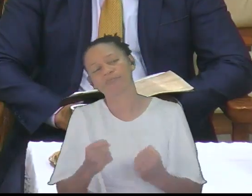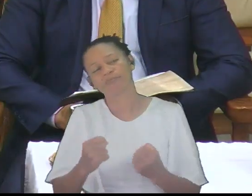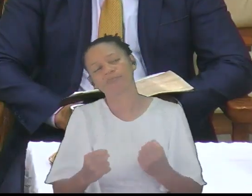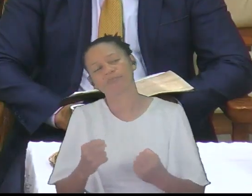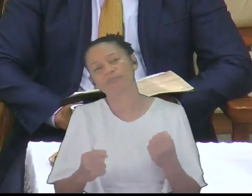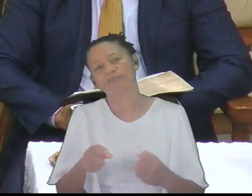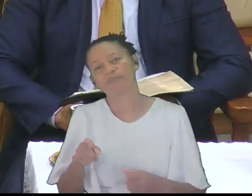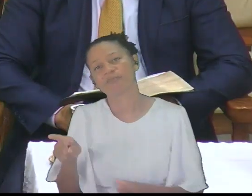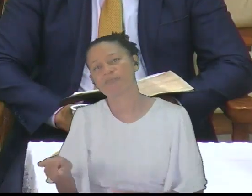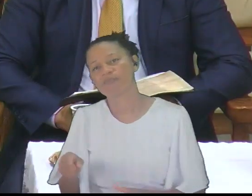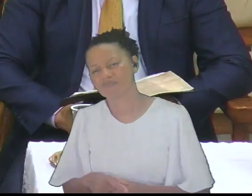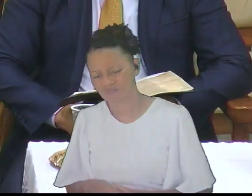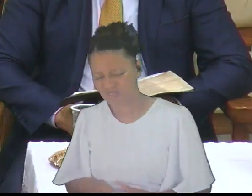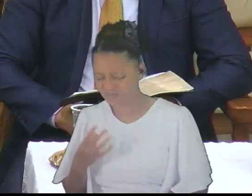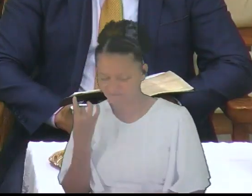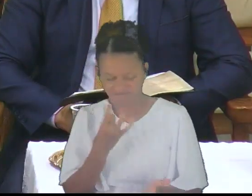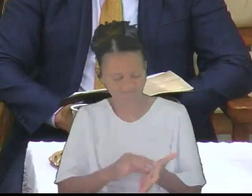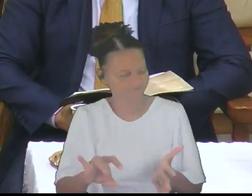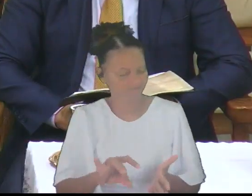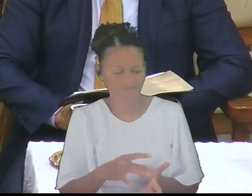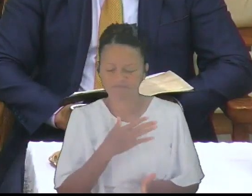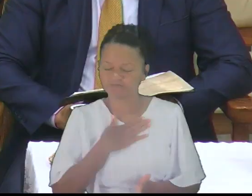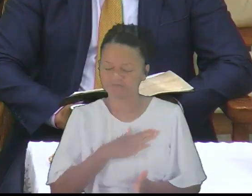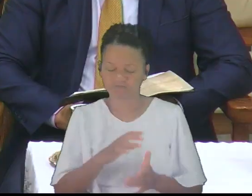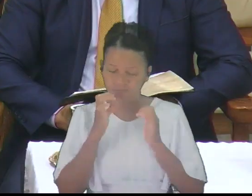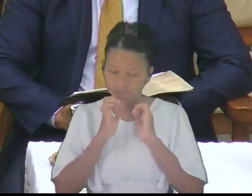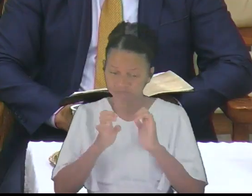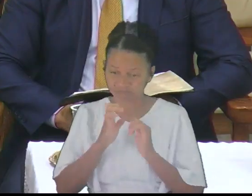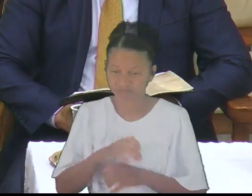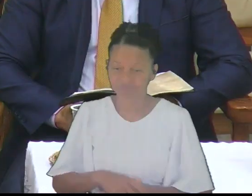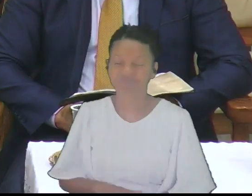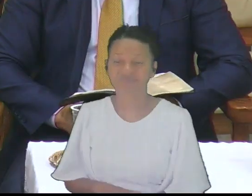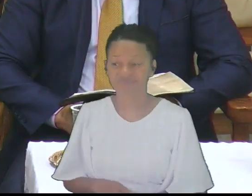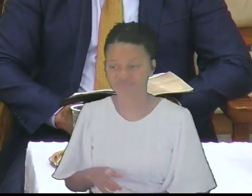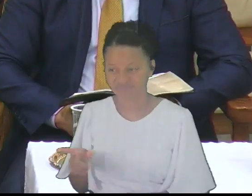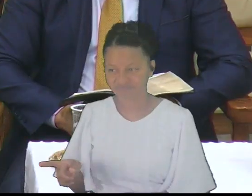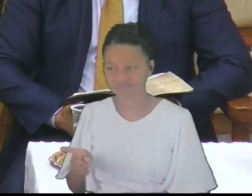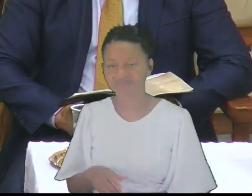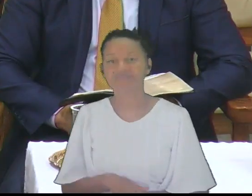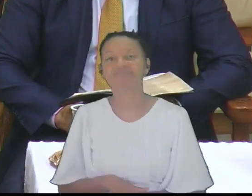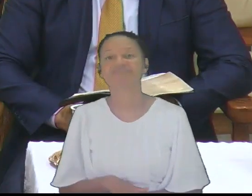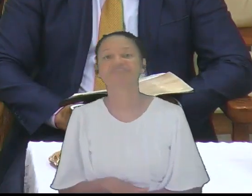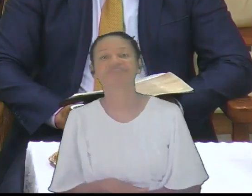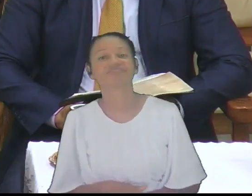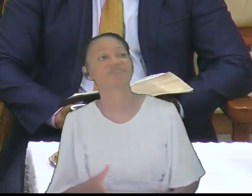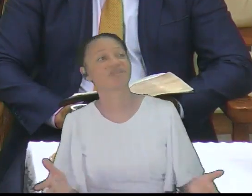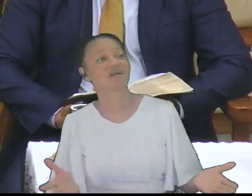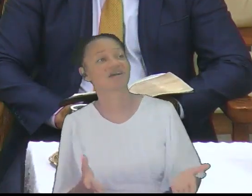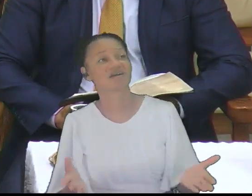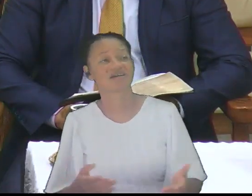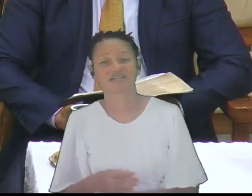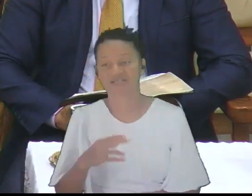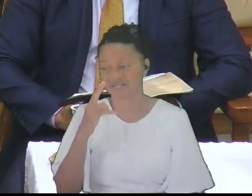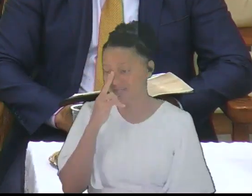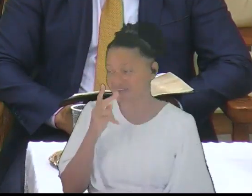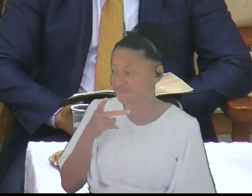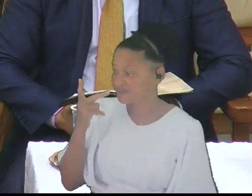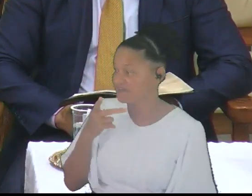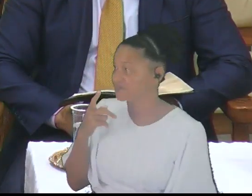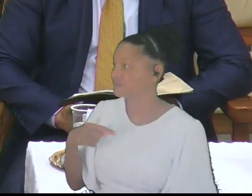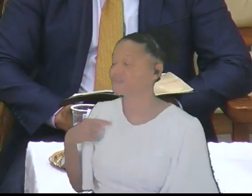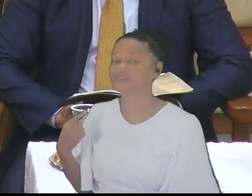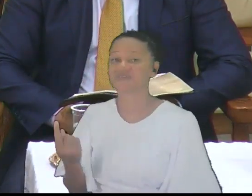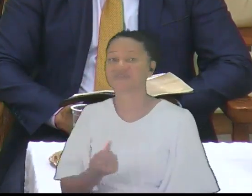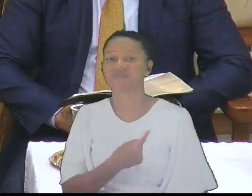era um sacerdote inimigo do evangelho. Aí ele dizia: e agora os crentes ficam dizendo, nós